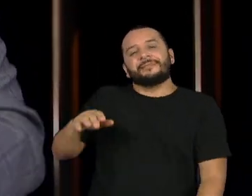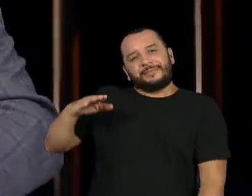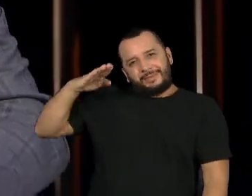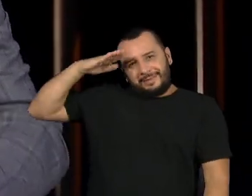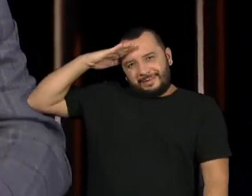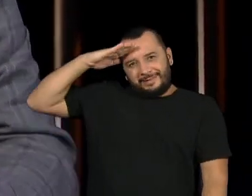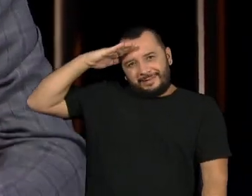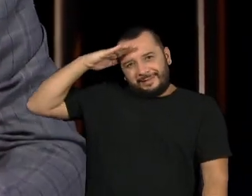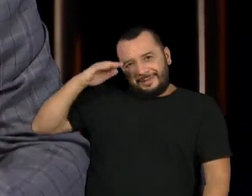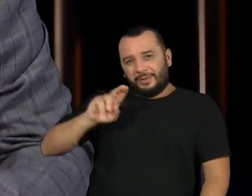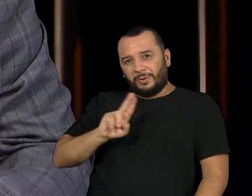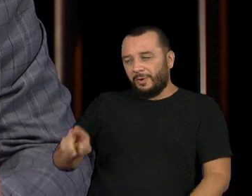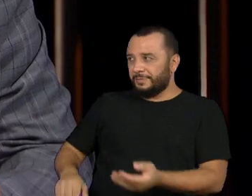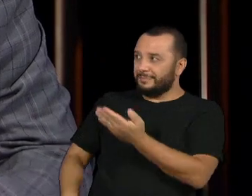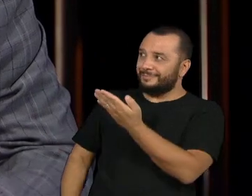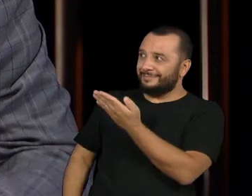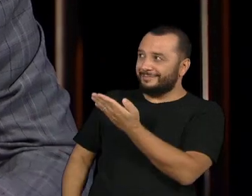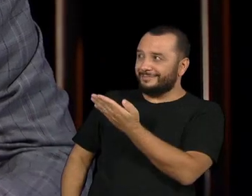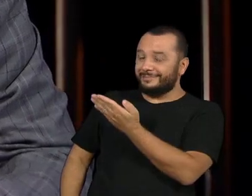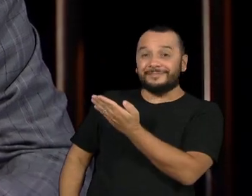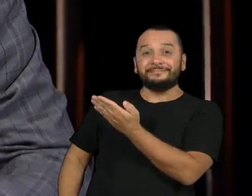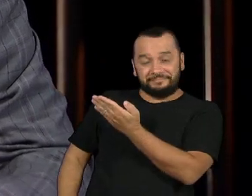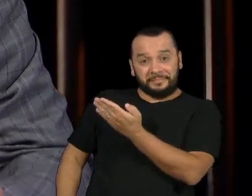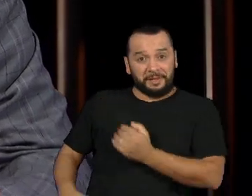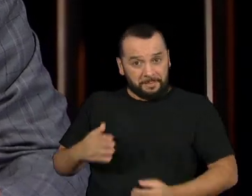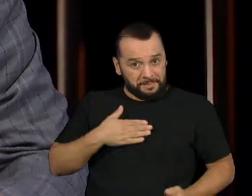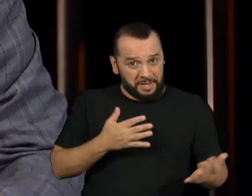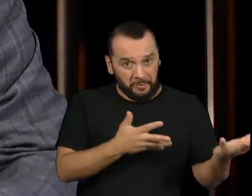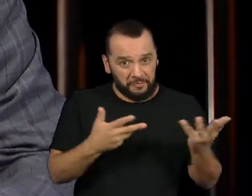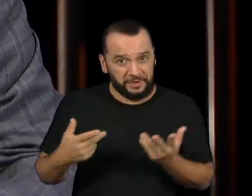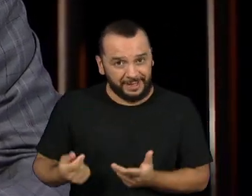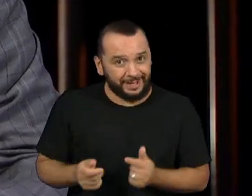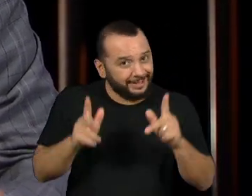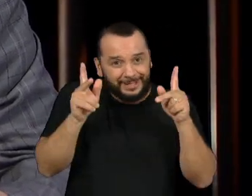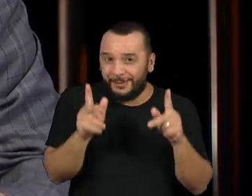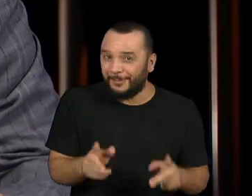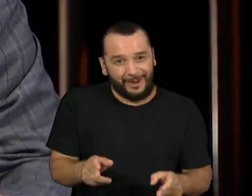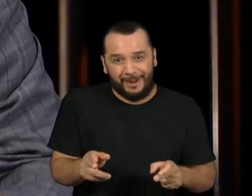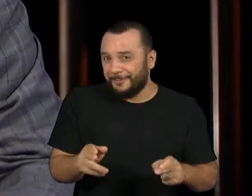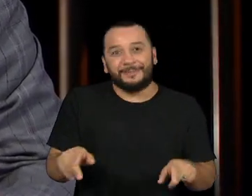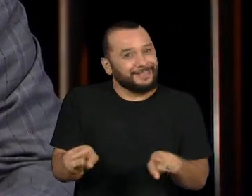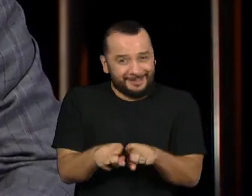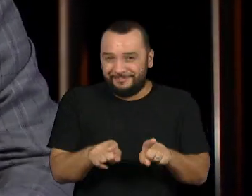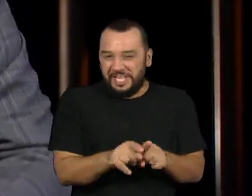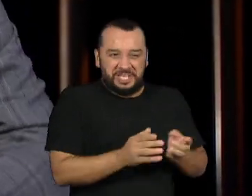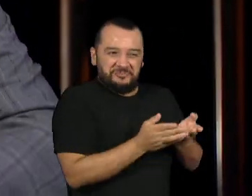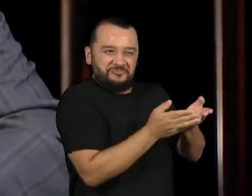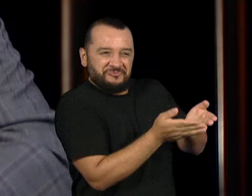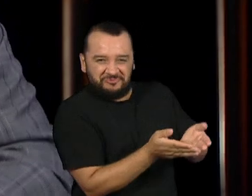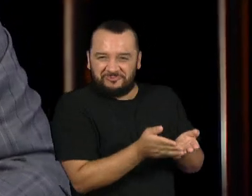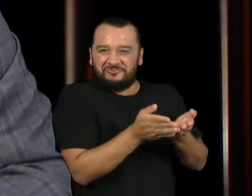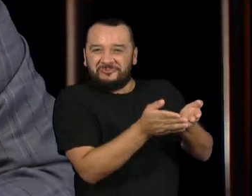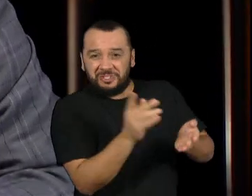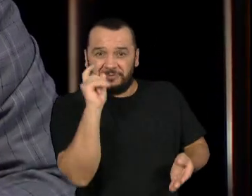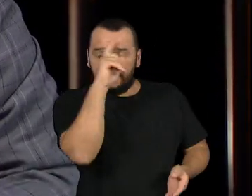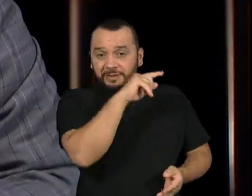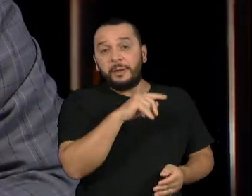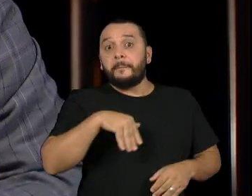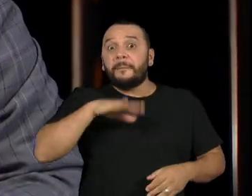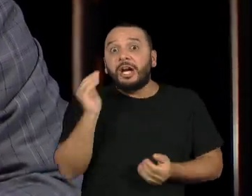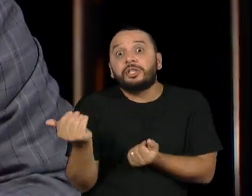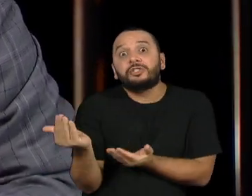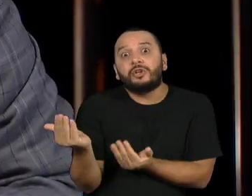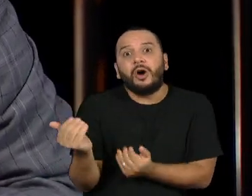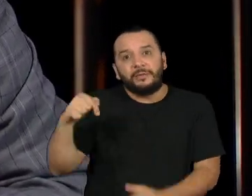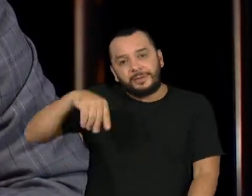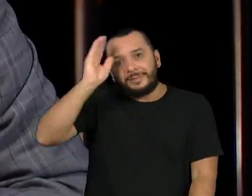minha convidada passou por durezas extremas para que o mar fosse dela. É a mais jovem brasileira a atravessar o